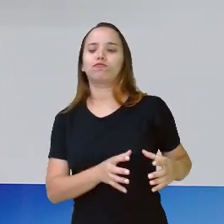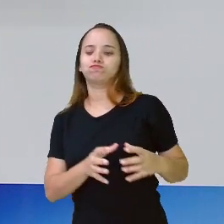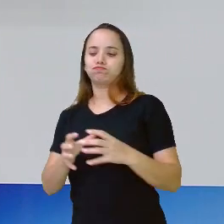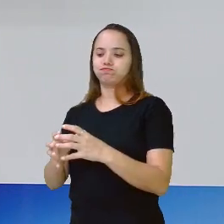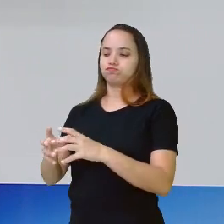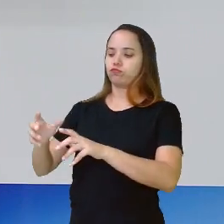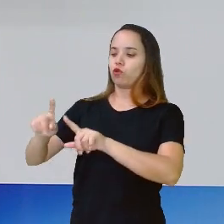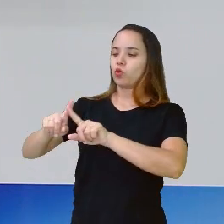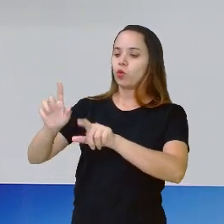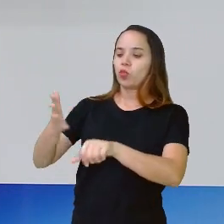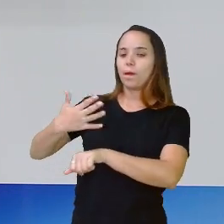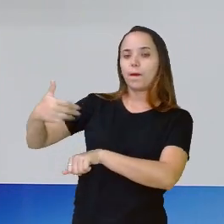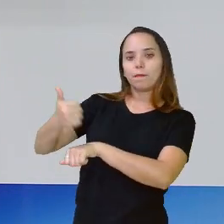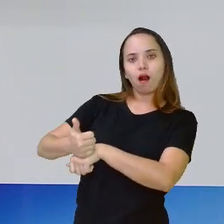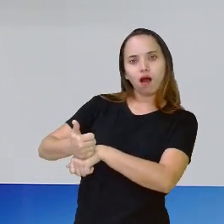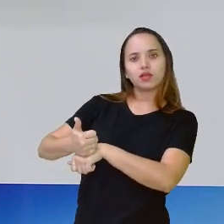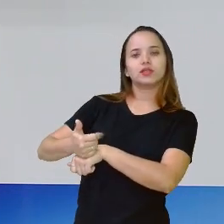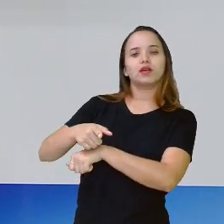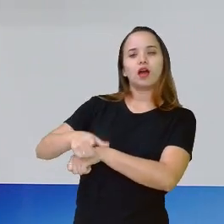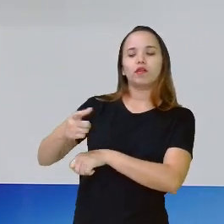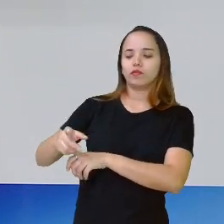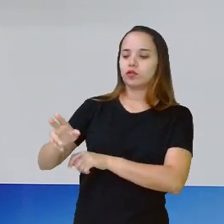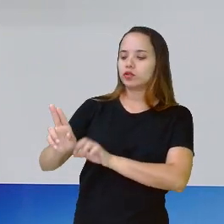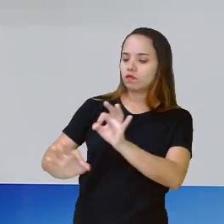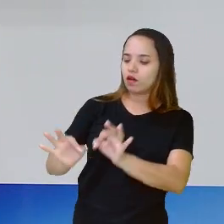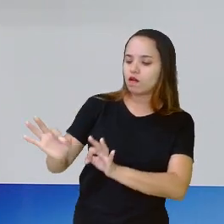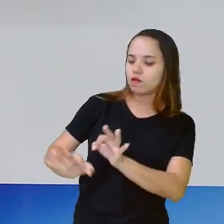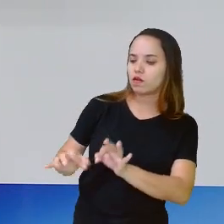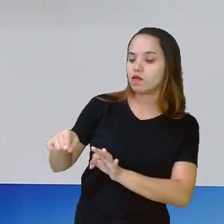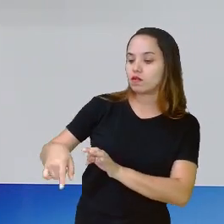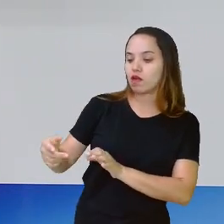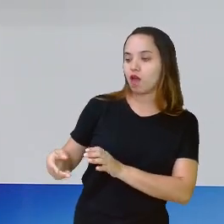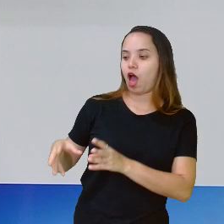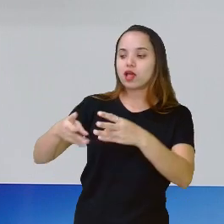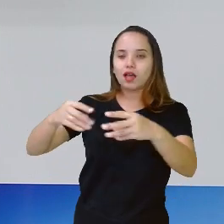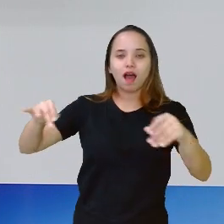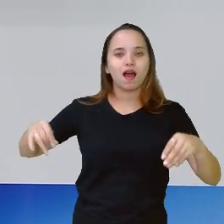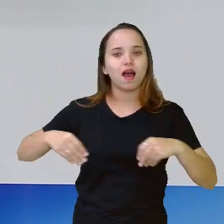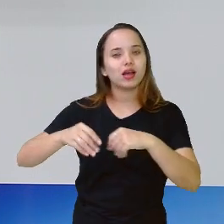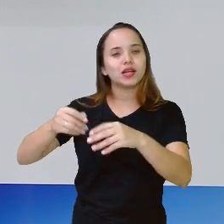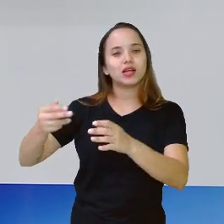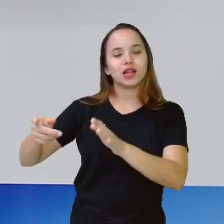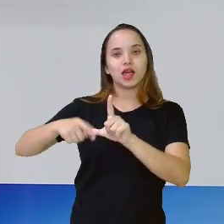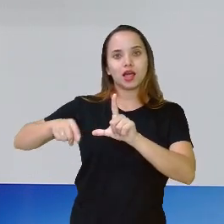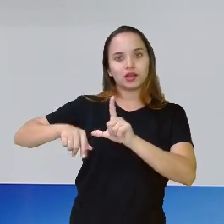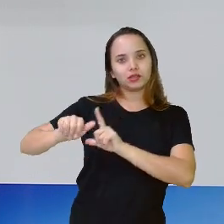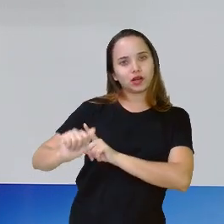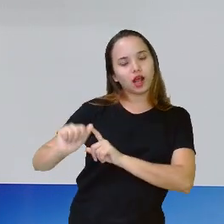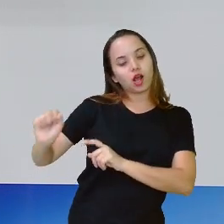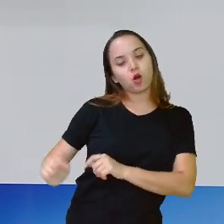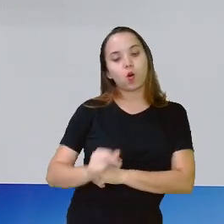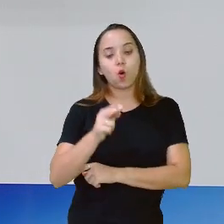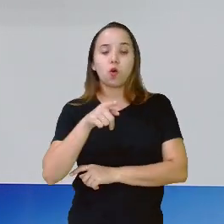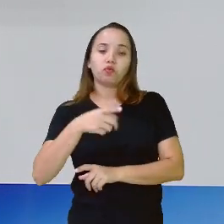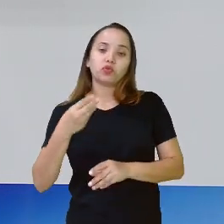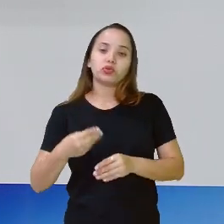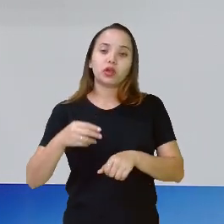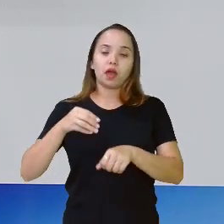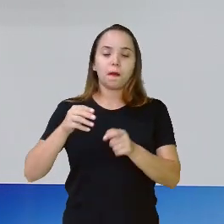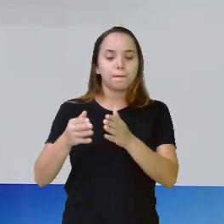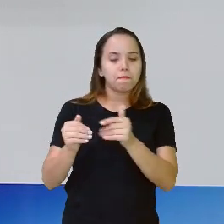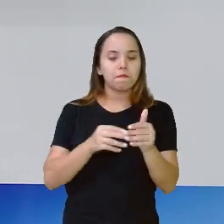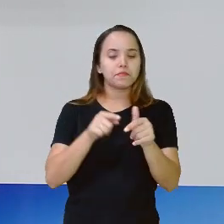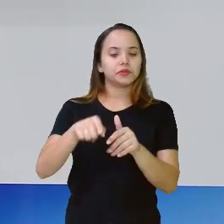esta letra A na areia, pode também passar para casa e ele colocar, usar o